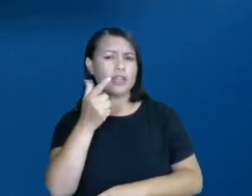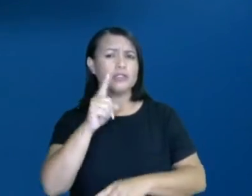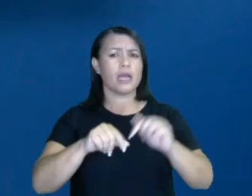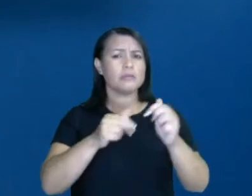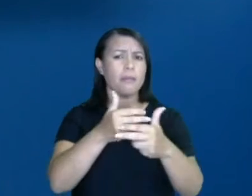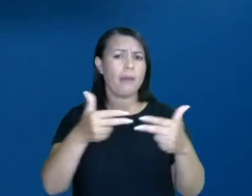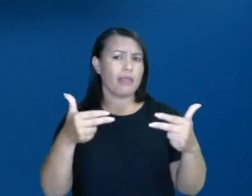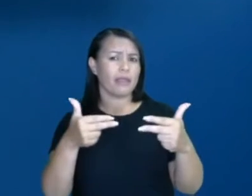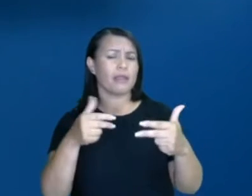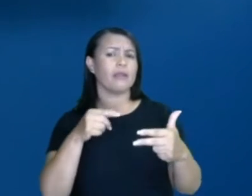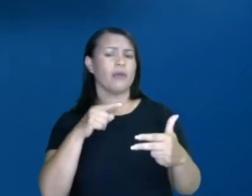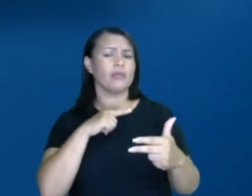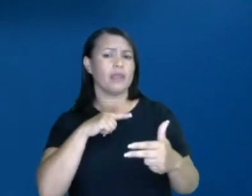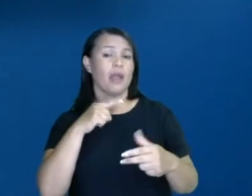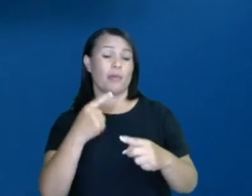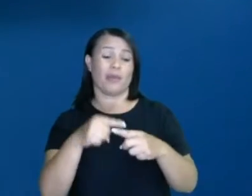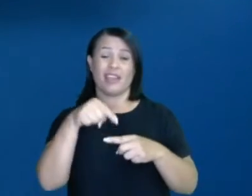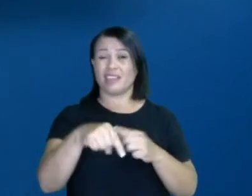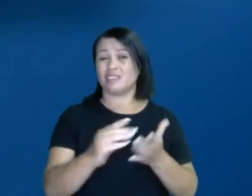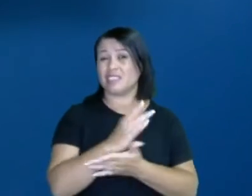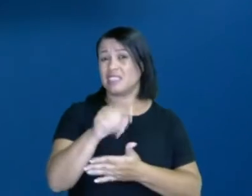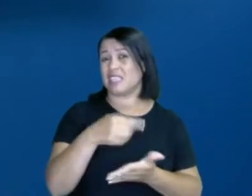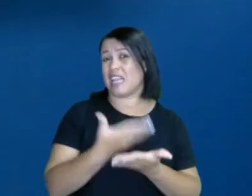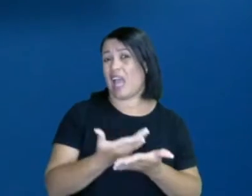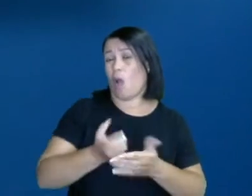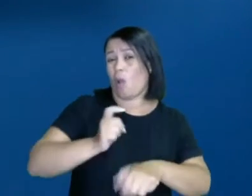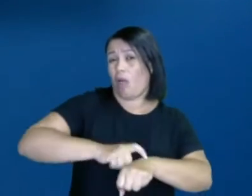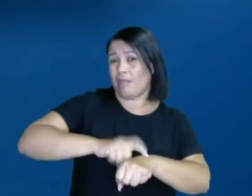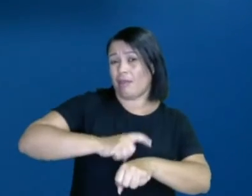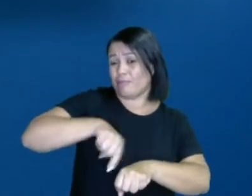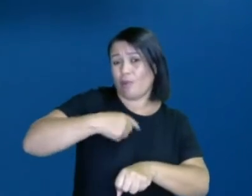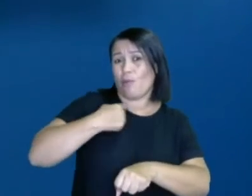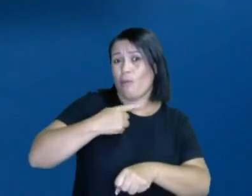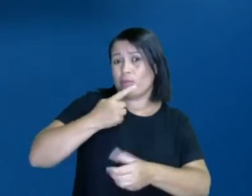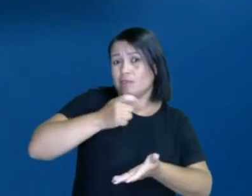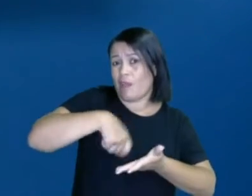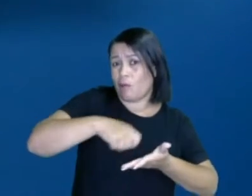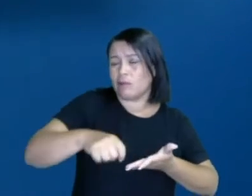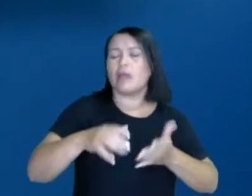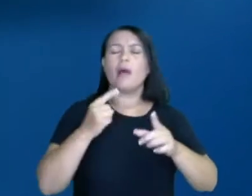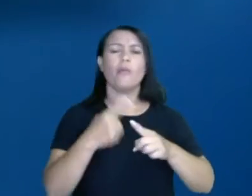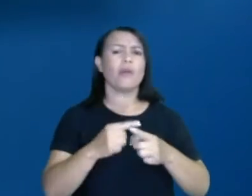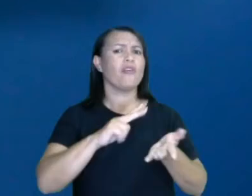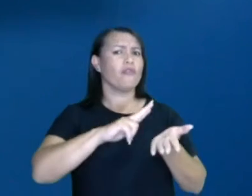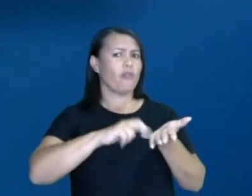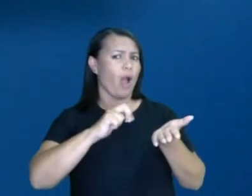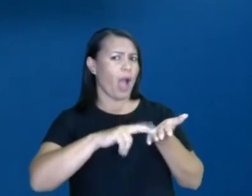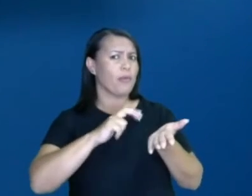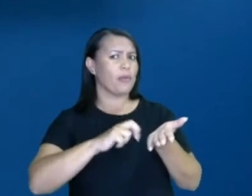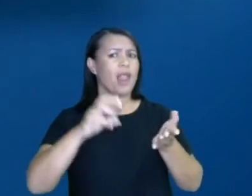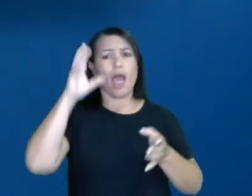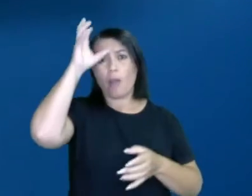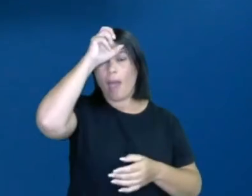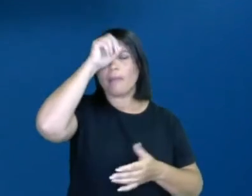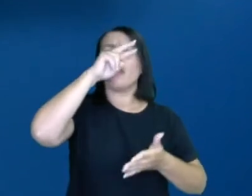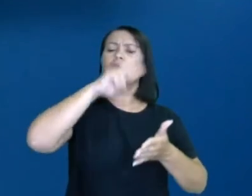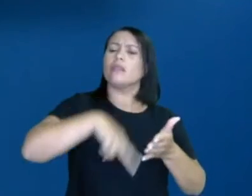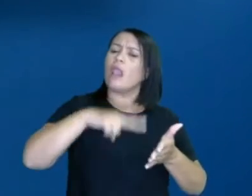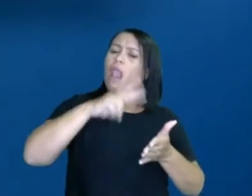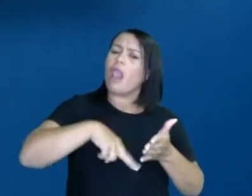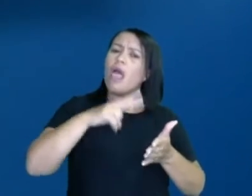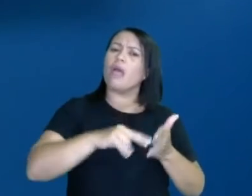Porque nem sempre nas aulas aqui dá para vocês anotarem tudo, porque vocabulário a gente aprende